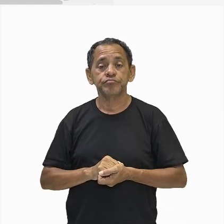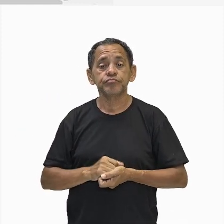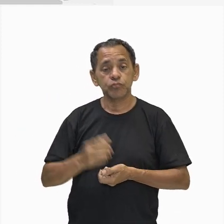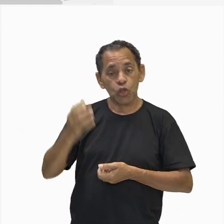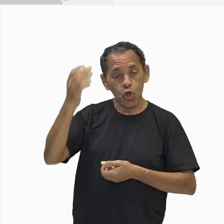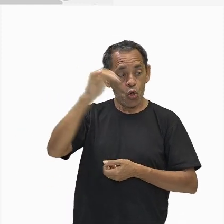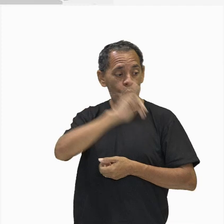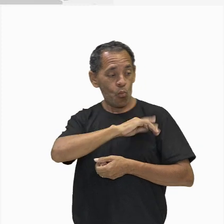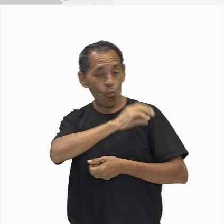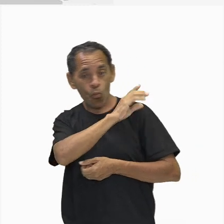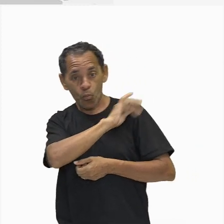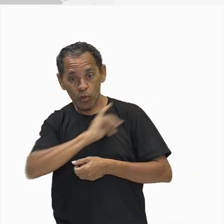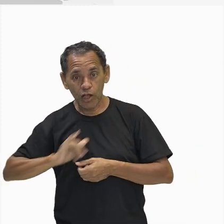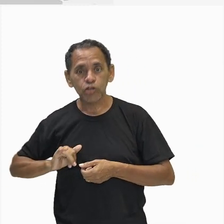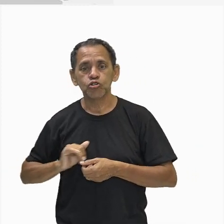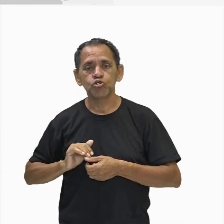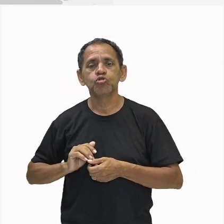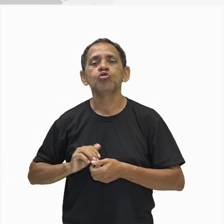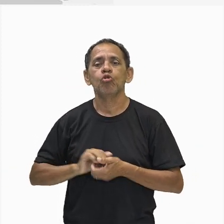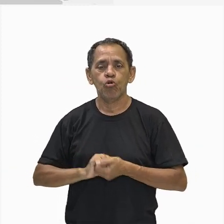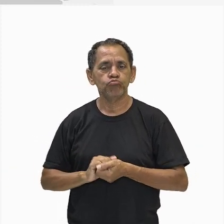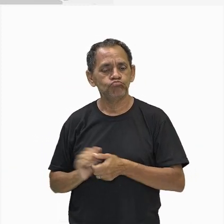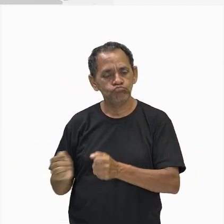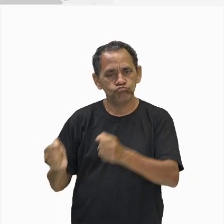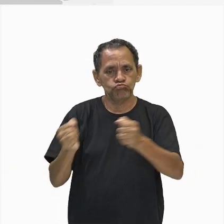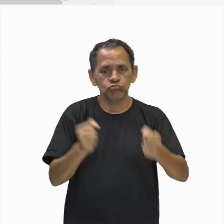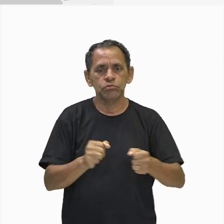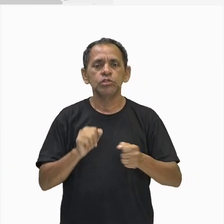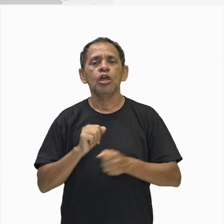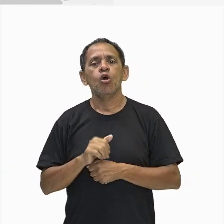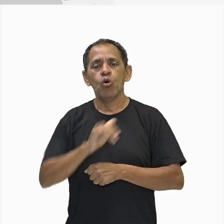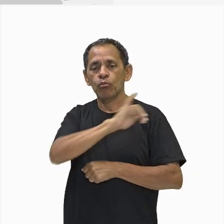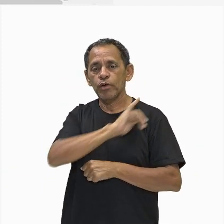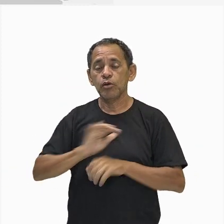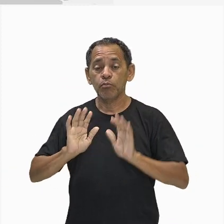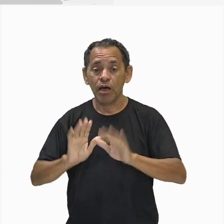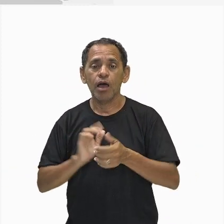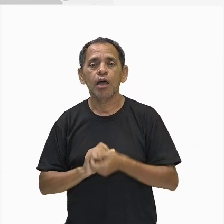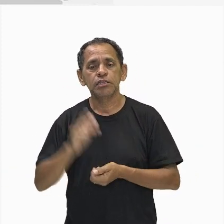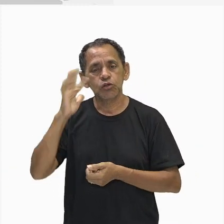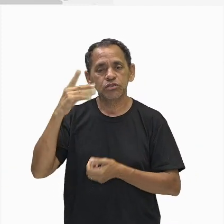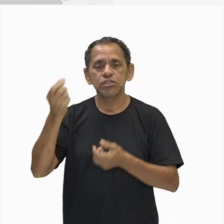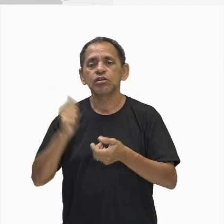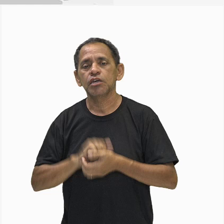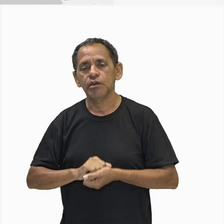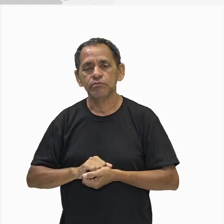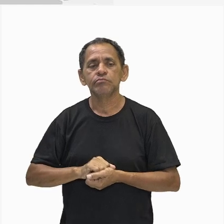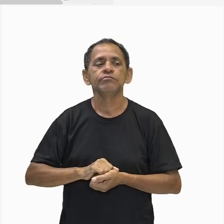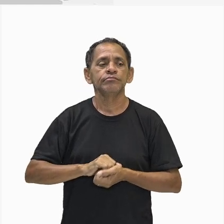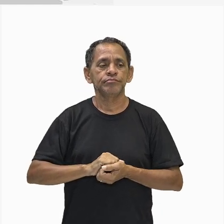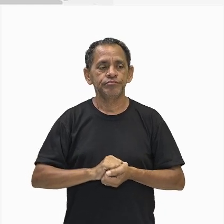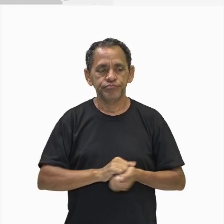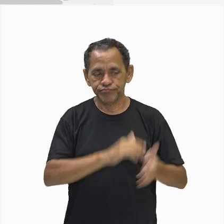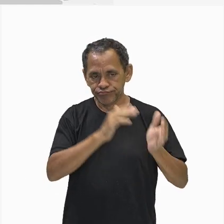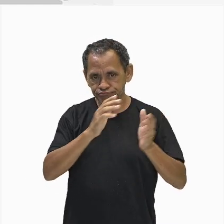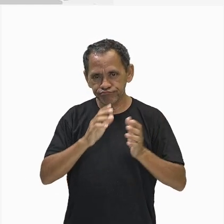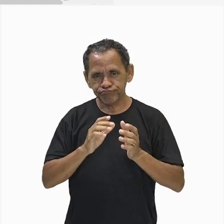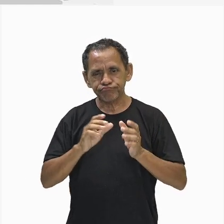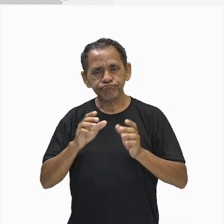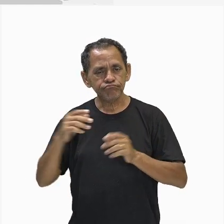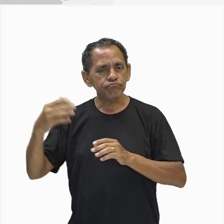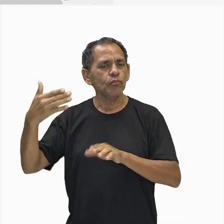que fortalecia o Império com essa nova divisão. Porém, o que aconteceu foi a sucessiva passagem de povos